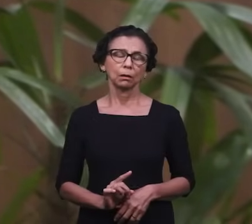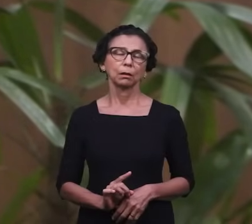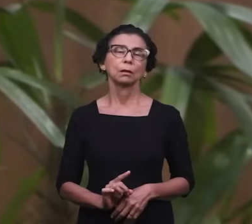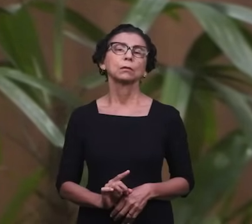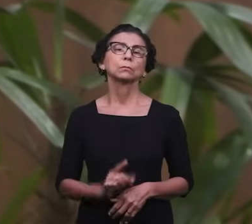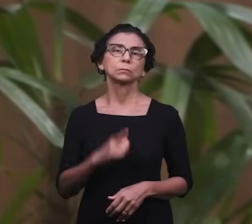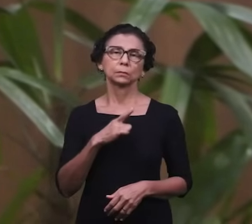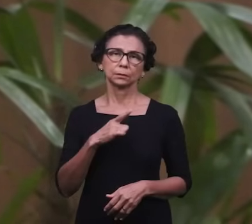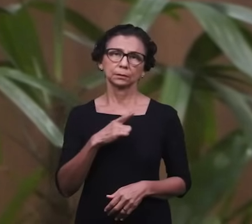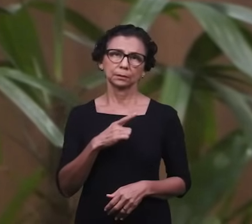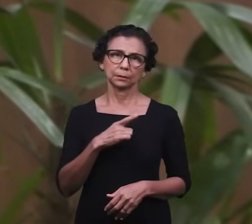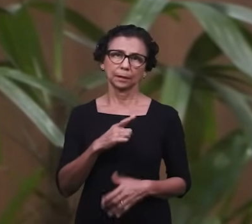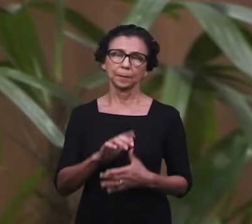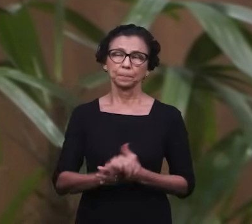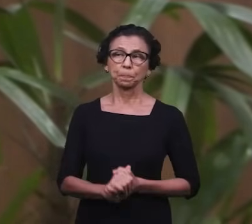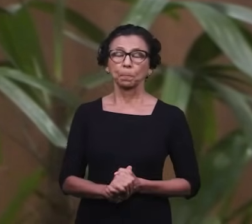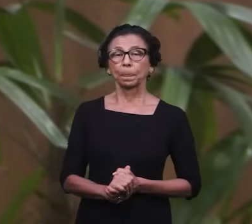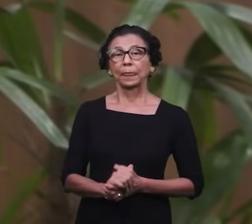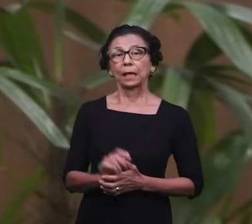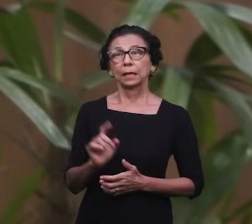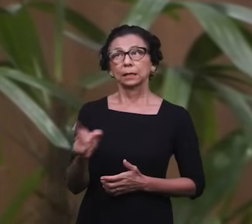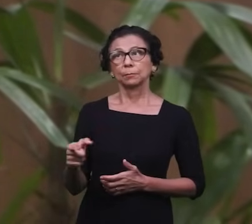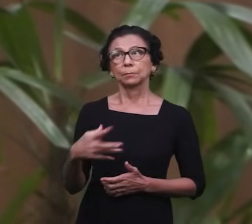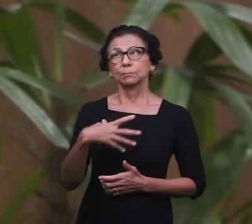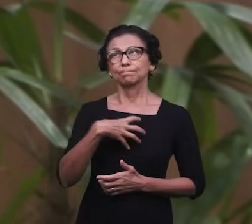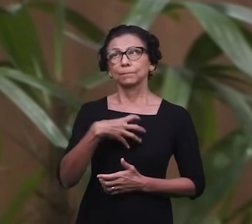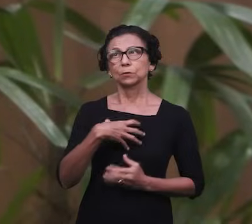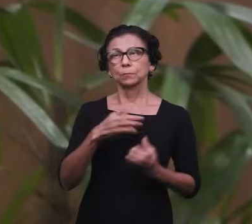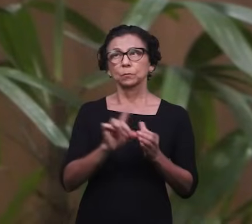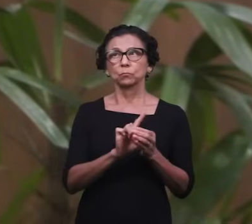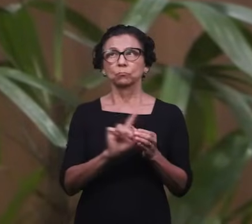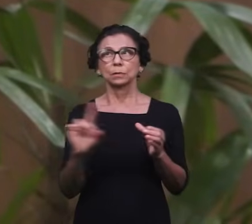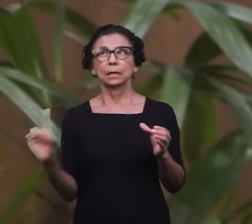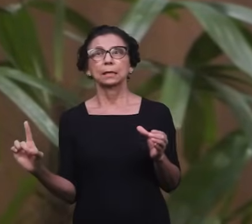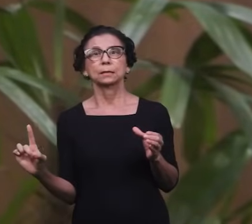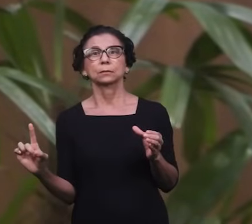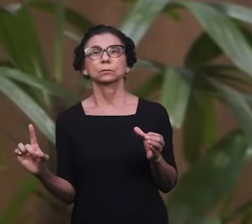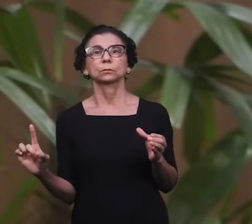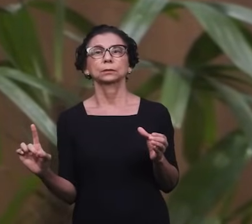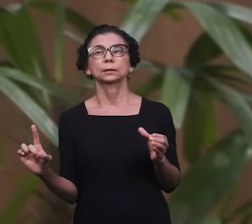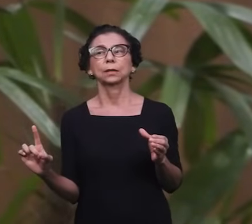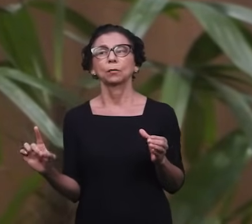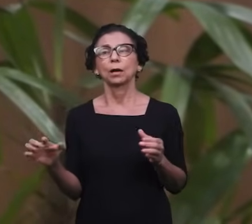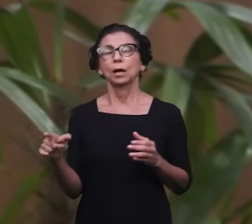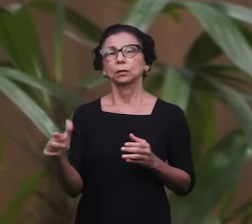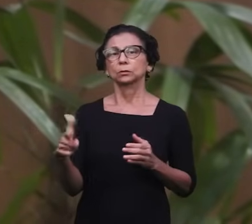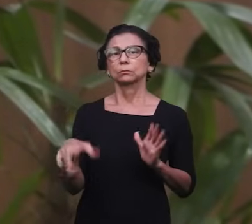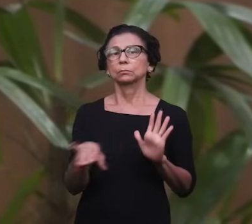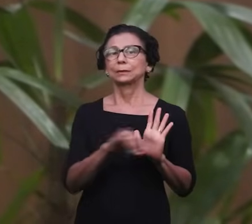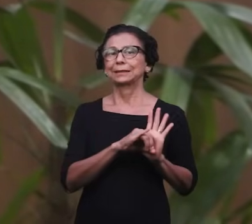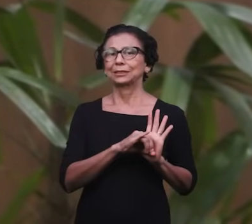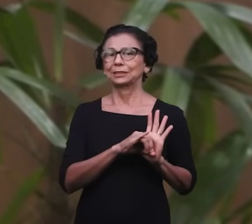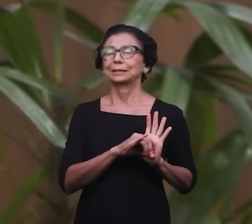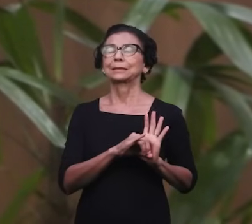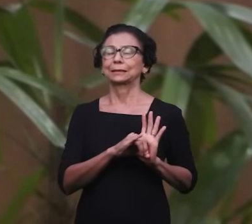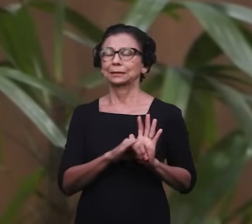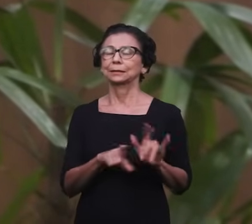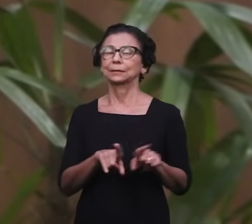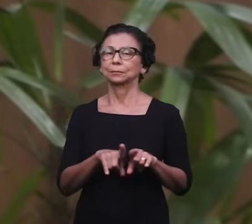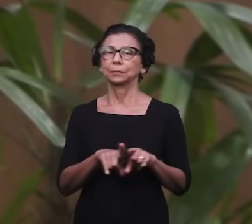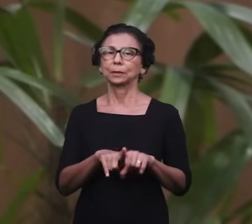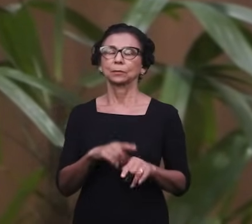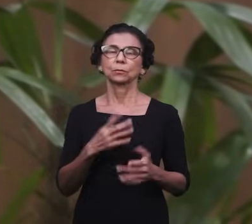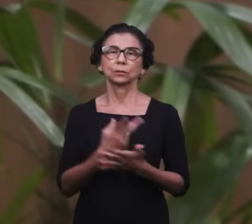de exclusão e de não construir uma identidade é muito mais acentuada. Interessante que,